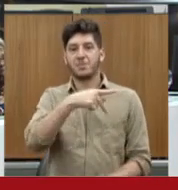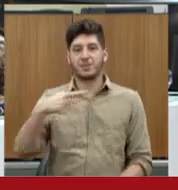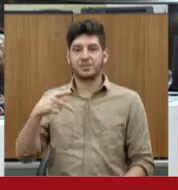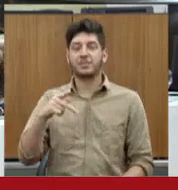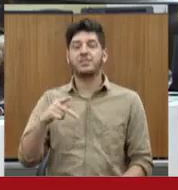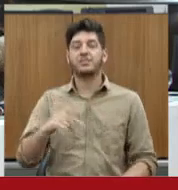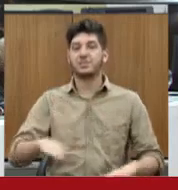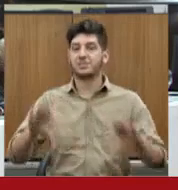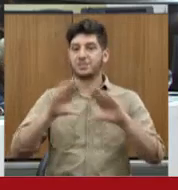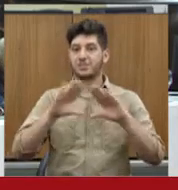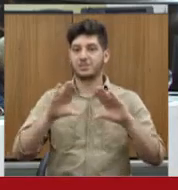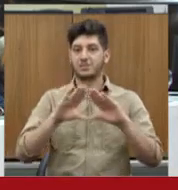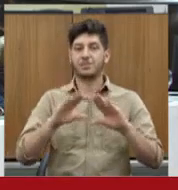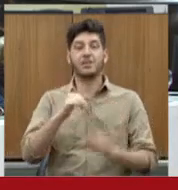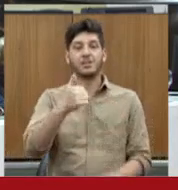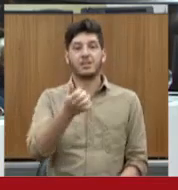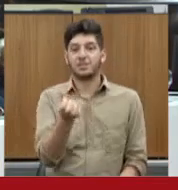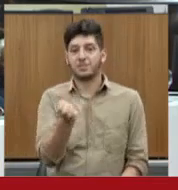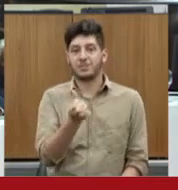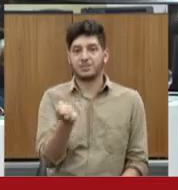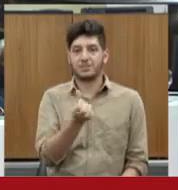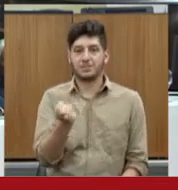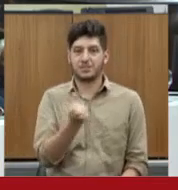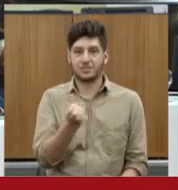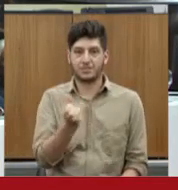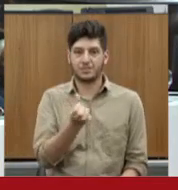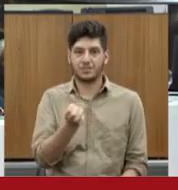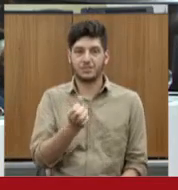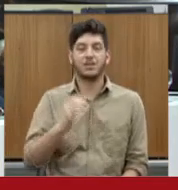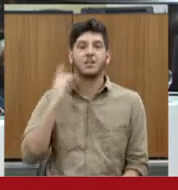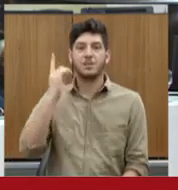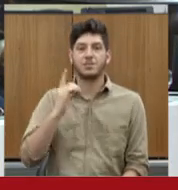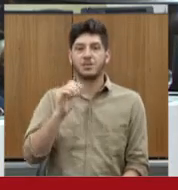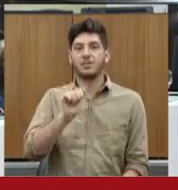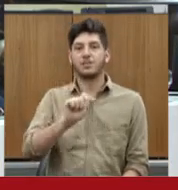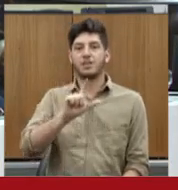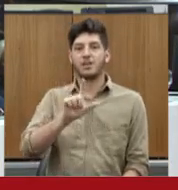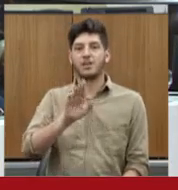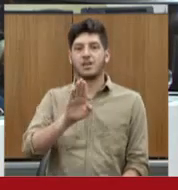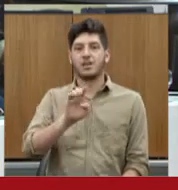Gerais da 16ª Legislatura, deputado Alberto Pinto Coelho,